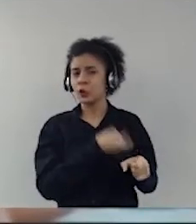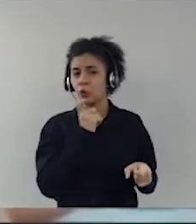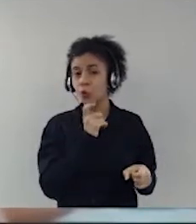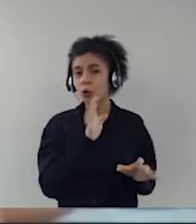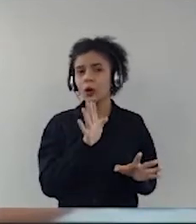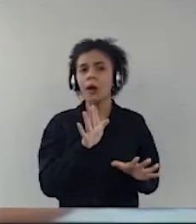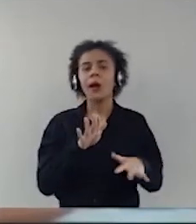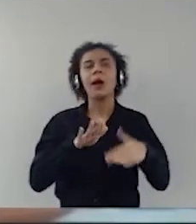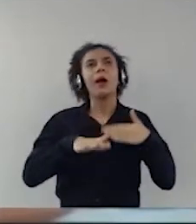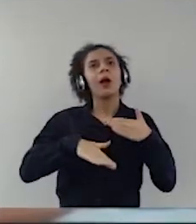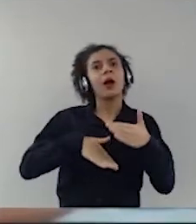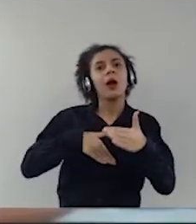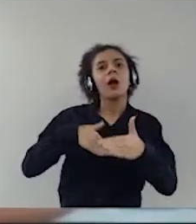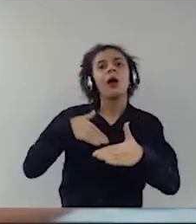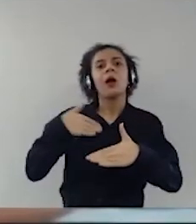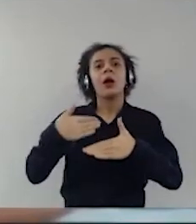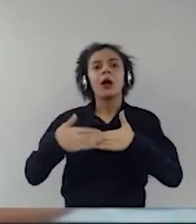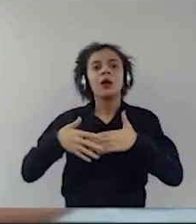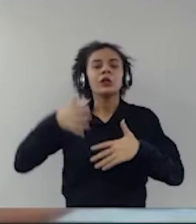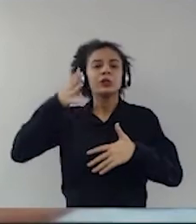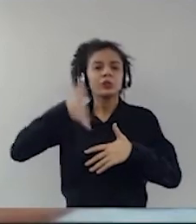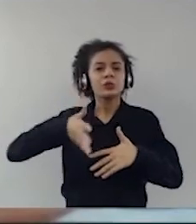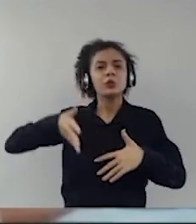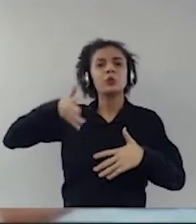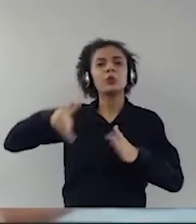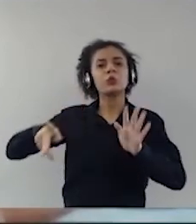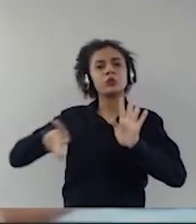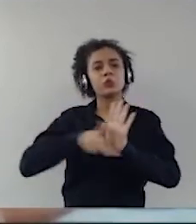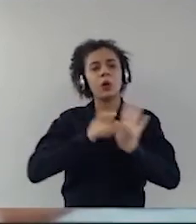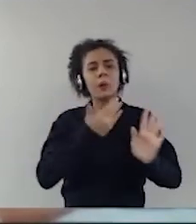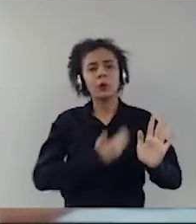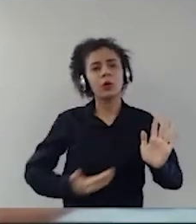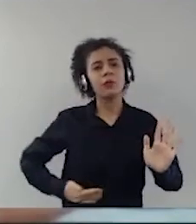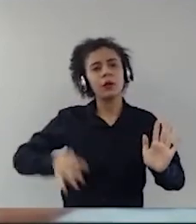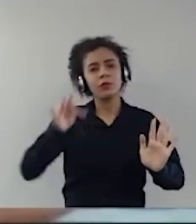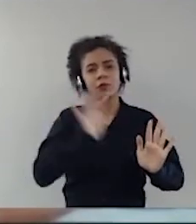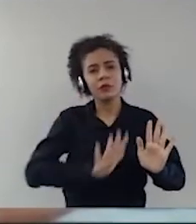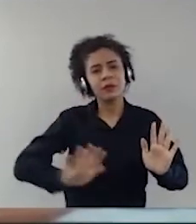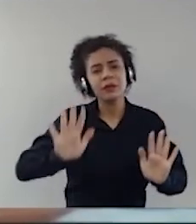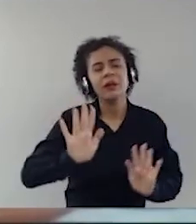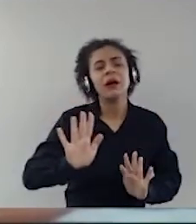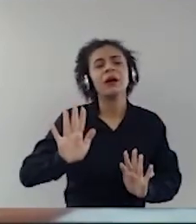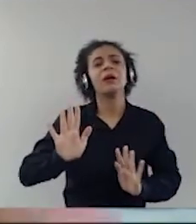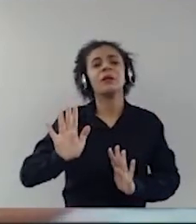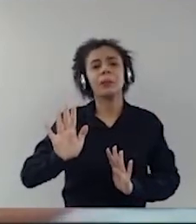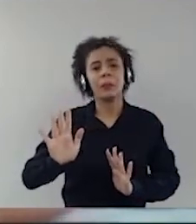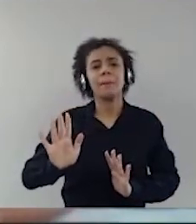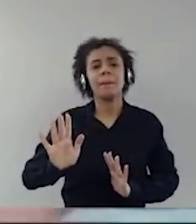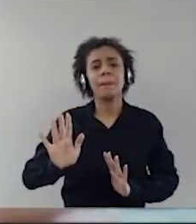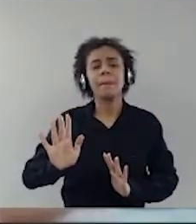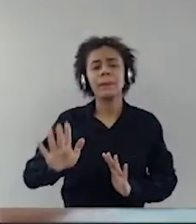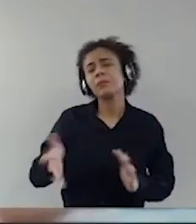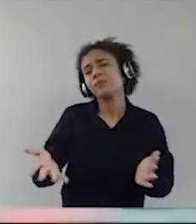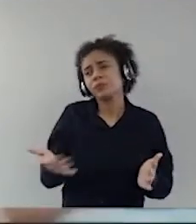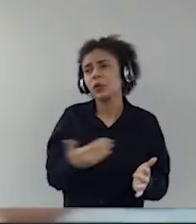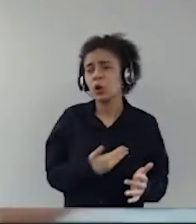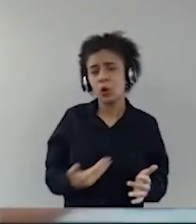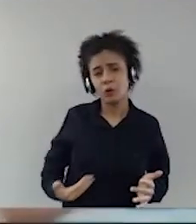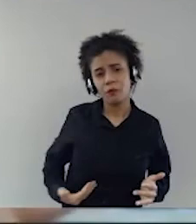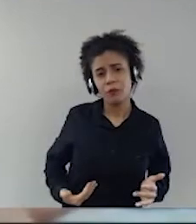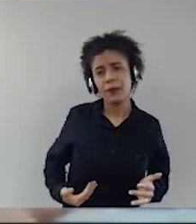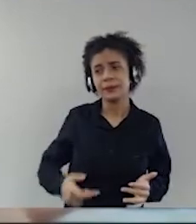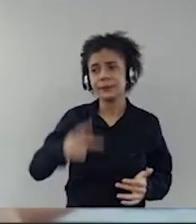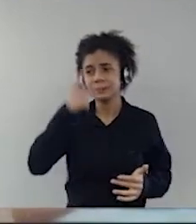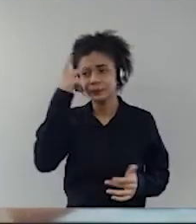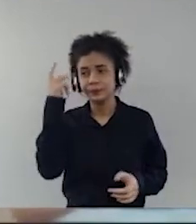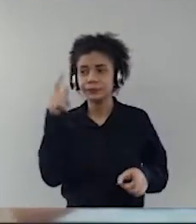primeiros discursos do próprio governo federal e dos governantes, mas